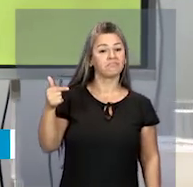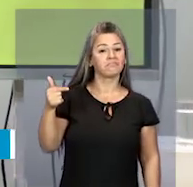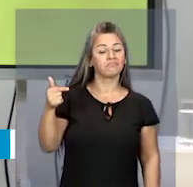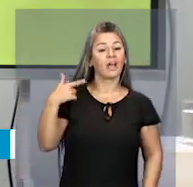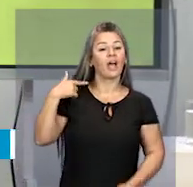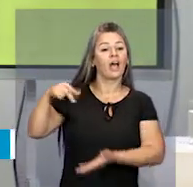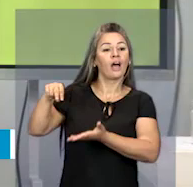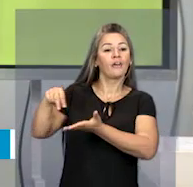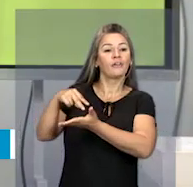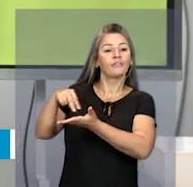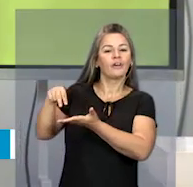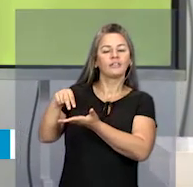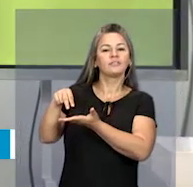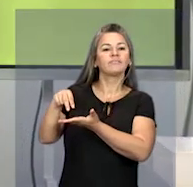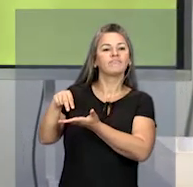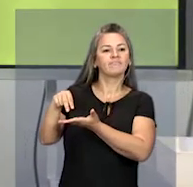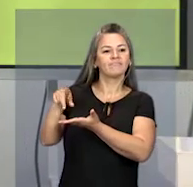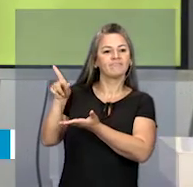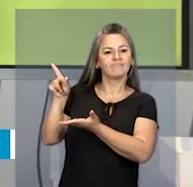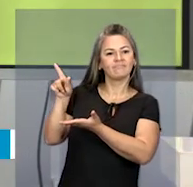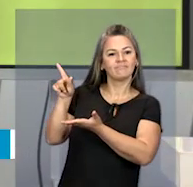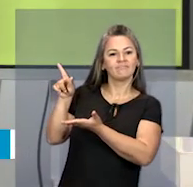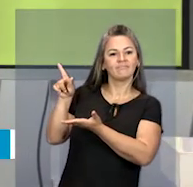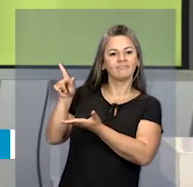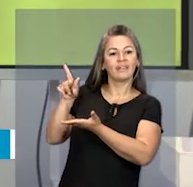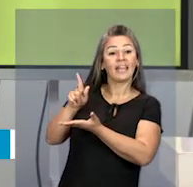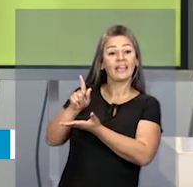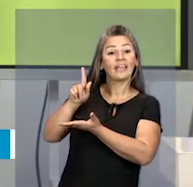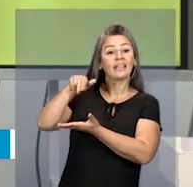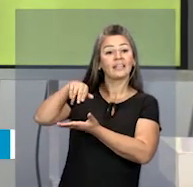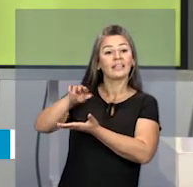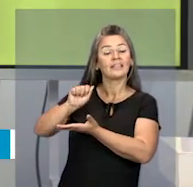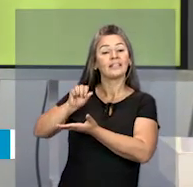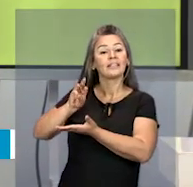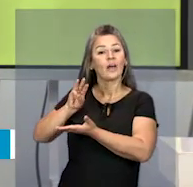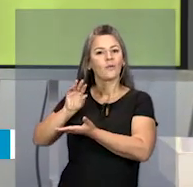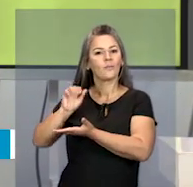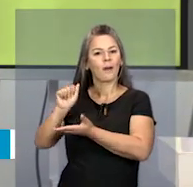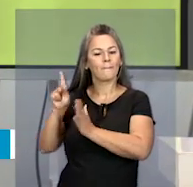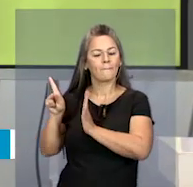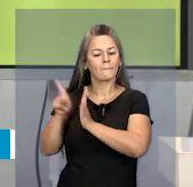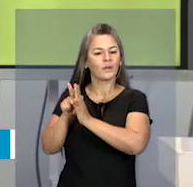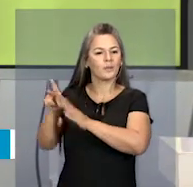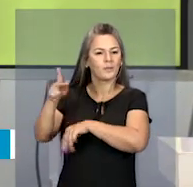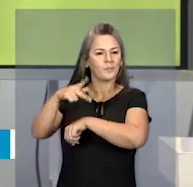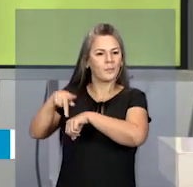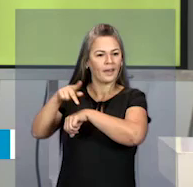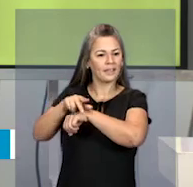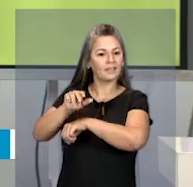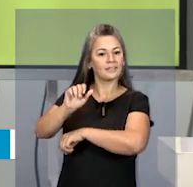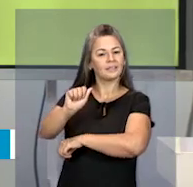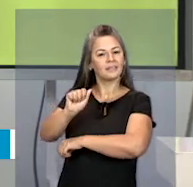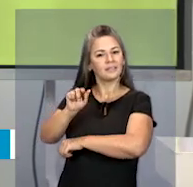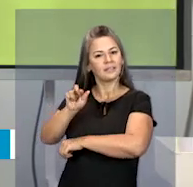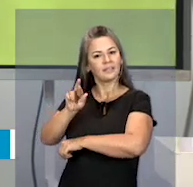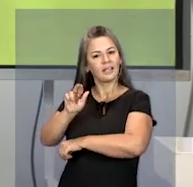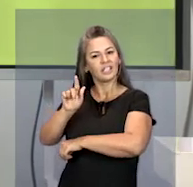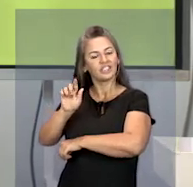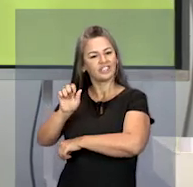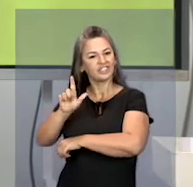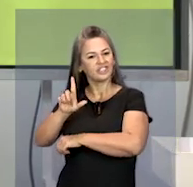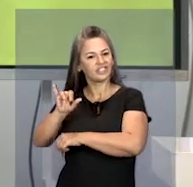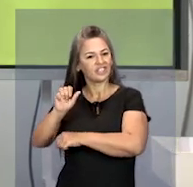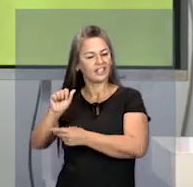movimento Gnawá, uma dança típica da Argélia e do Marrocos. Nessa manifestação, os participantes